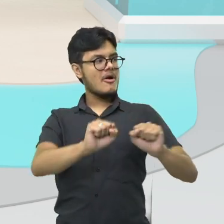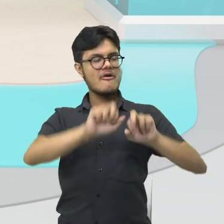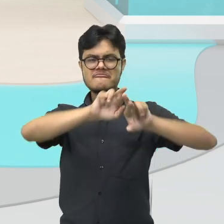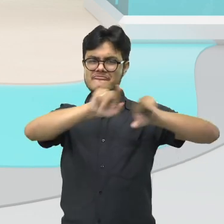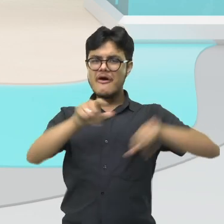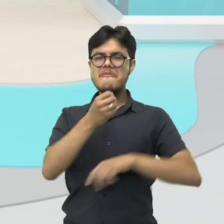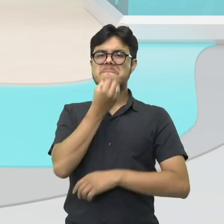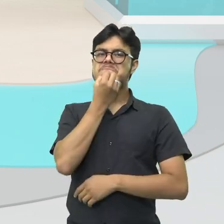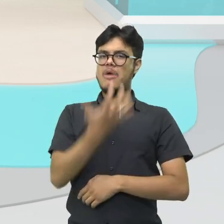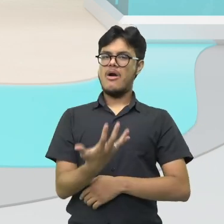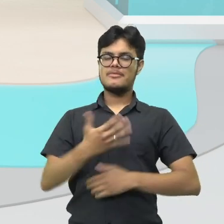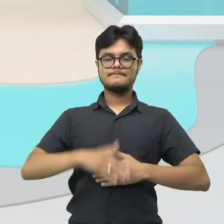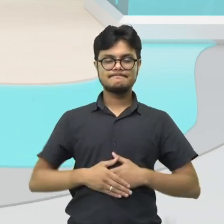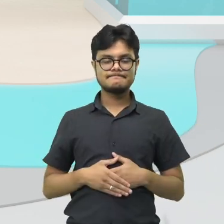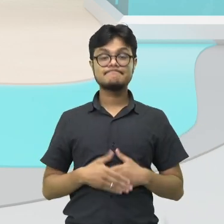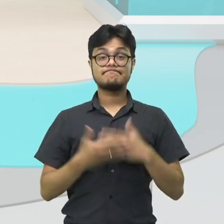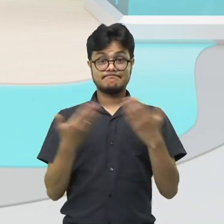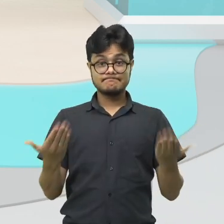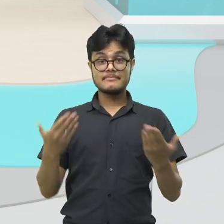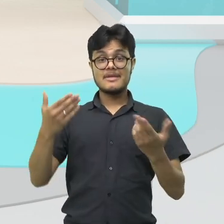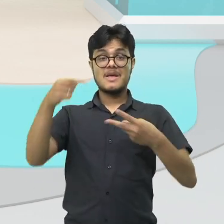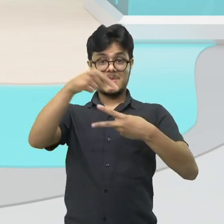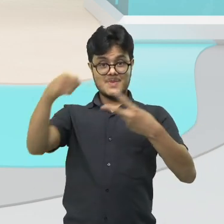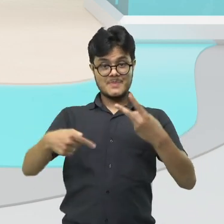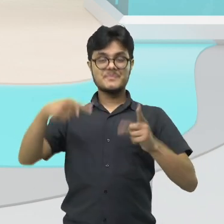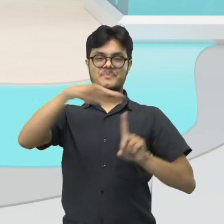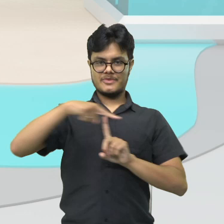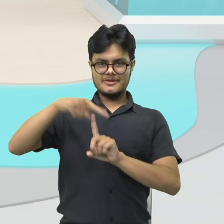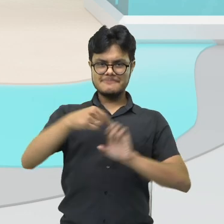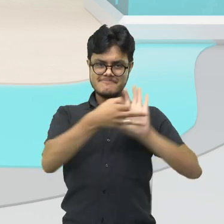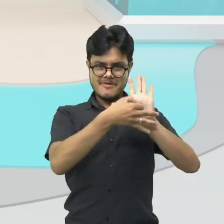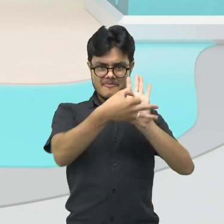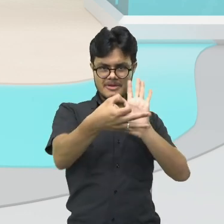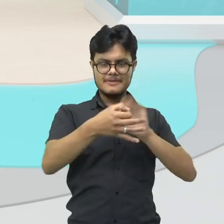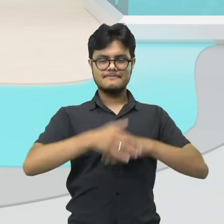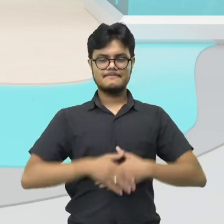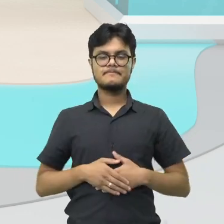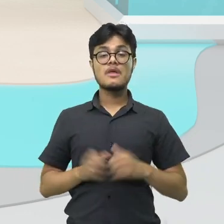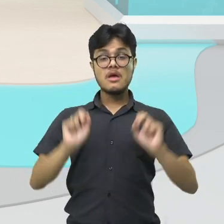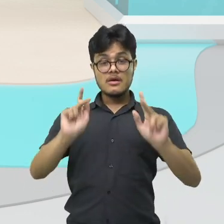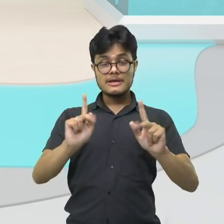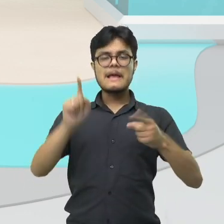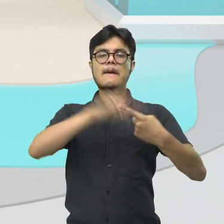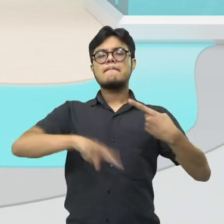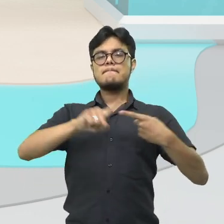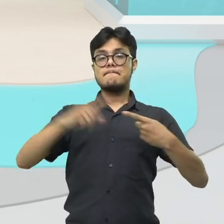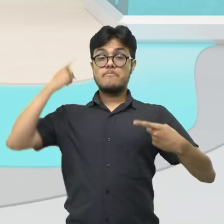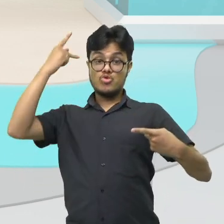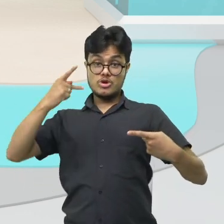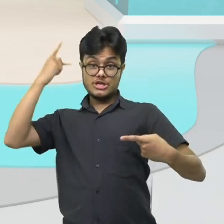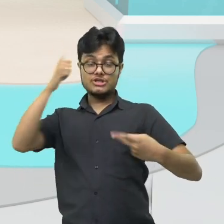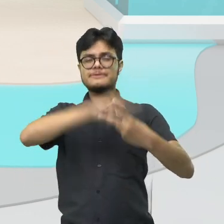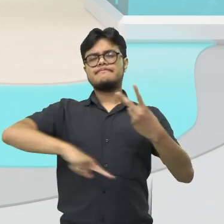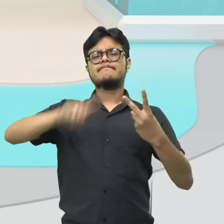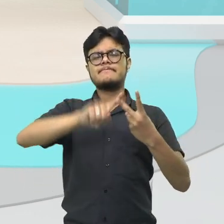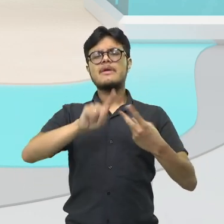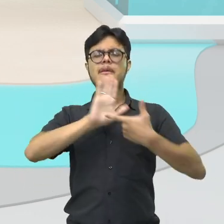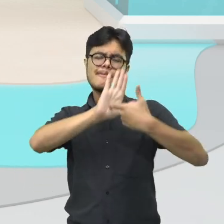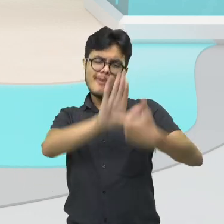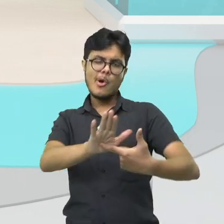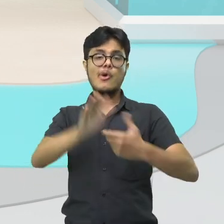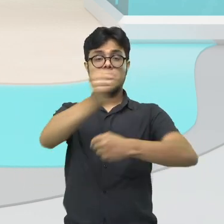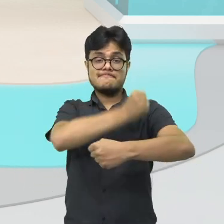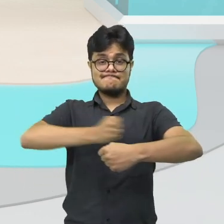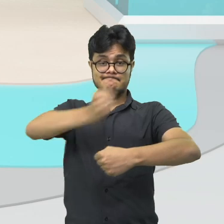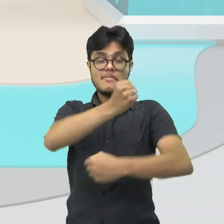local, certo? Então, até agora vimos dois tipos de textos argumentativos, que são, né, o discurso político e as recomendações gastronômicas.